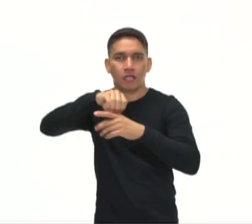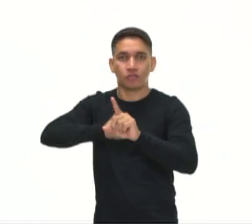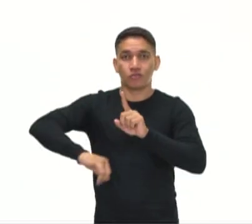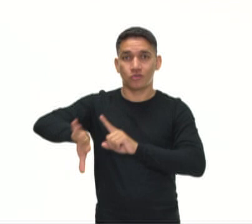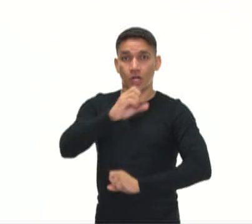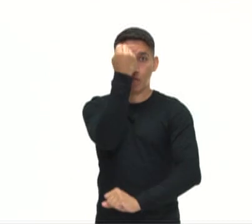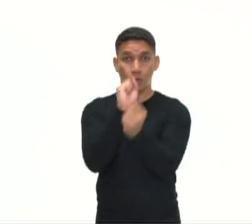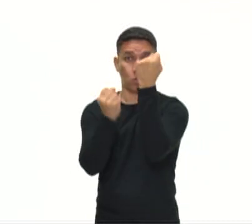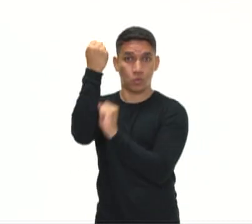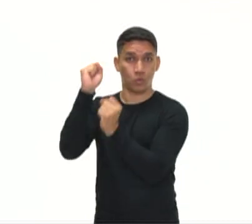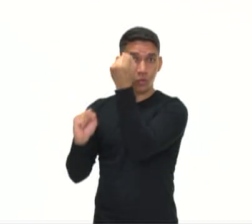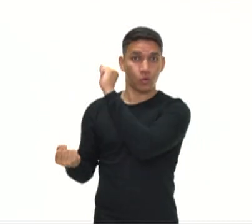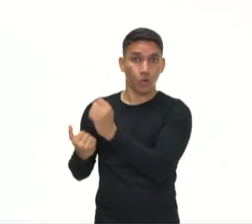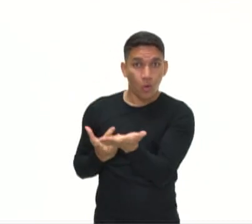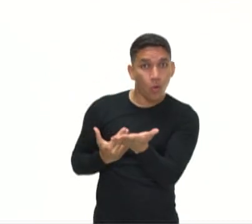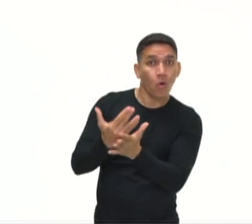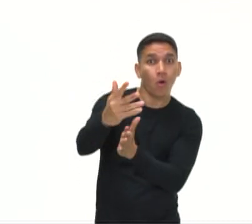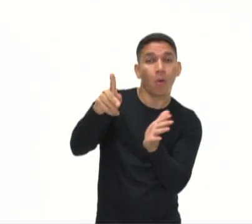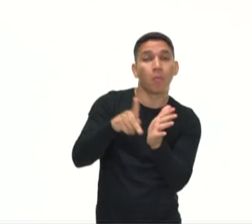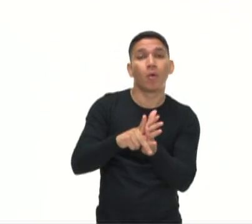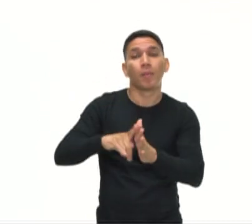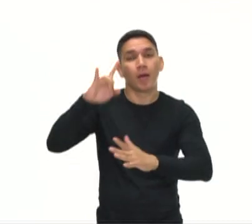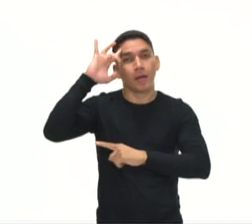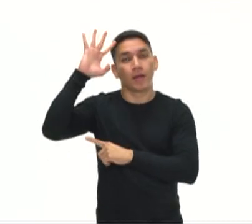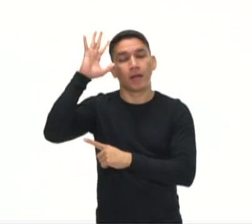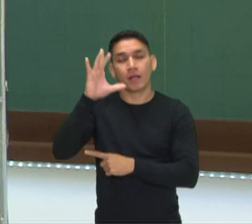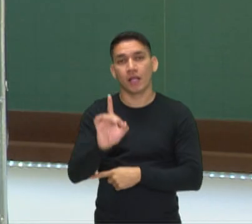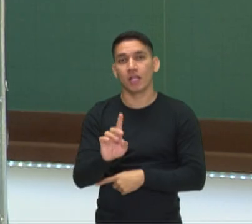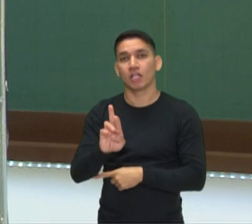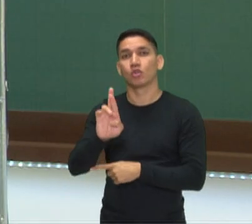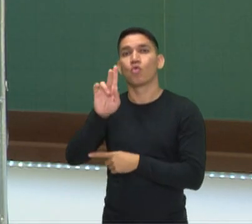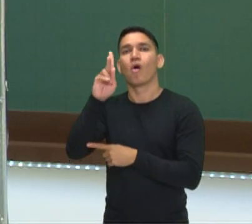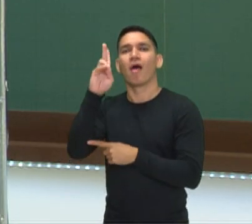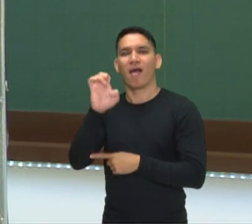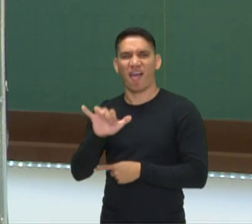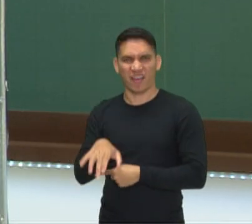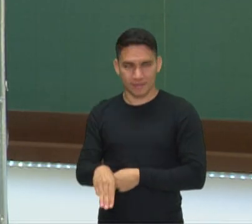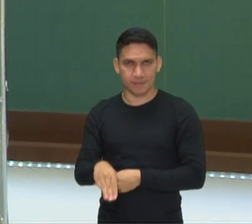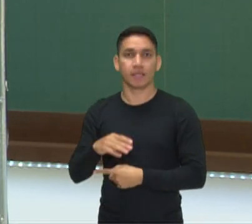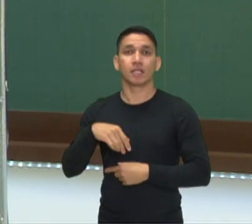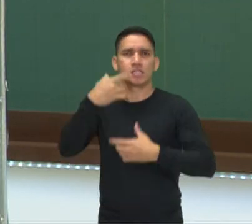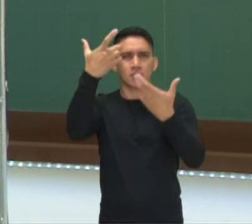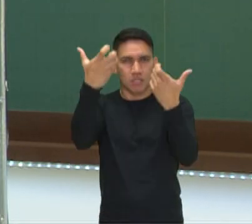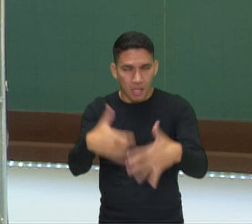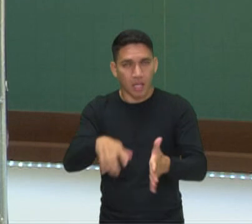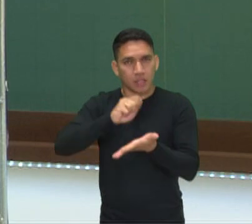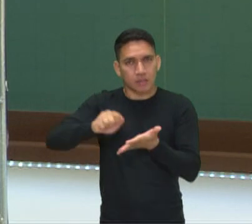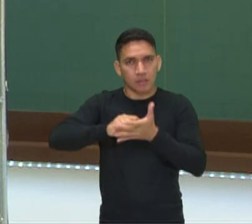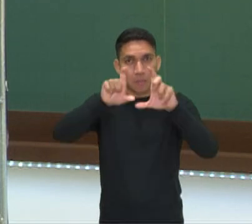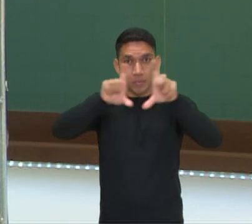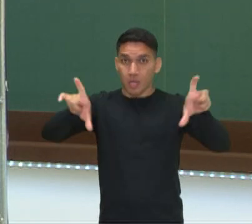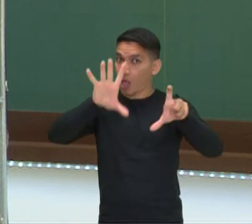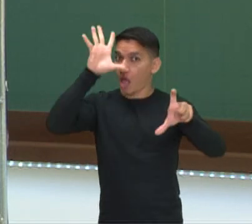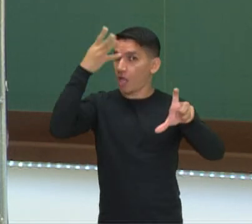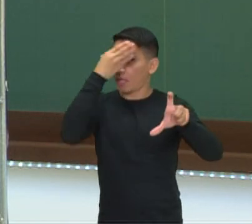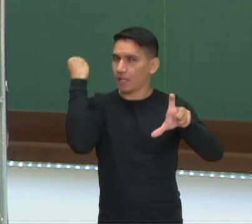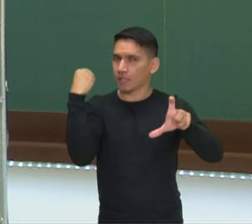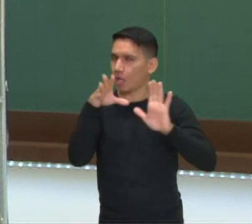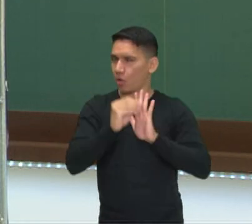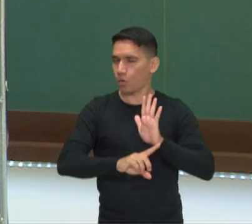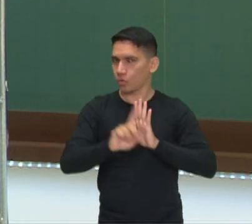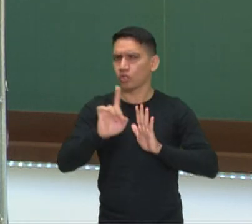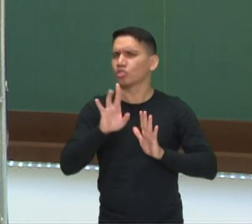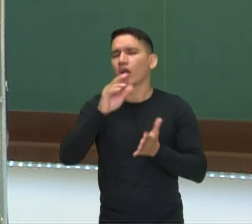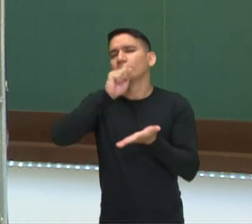sociedades industriais a partir da teoria de Durkheim. Escreva um parágrafo. Então, para vocês não esquecerem desse conteúdo, escrevam